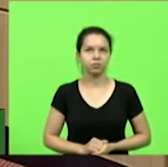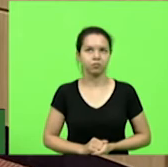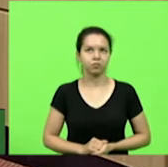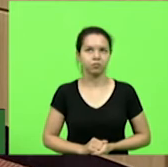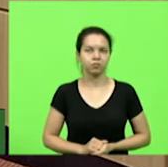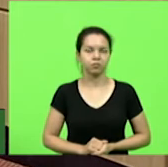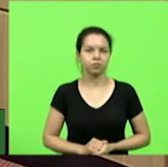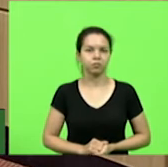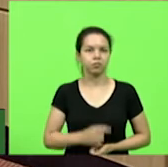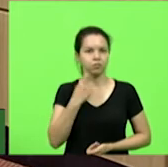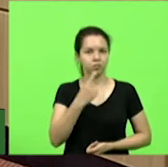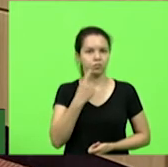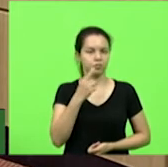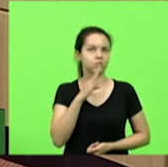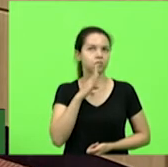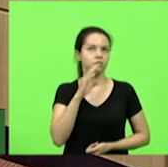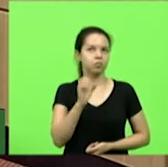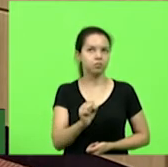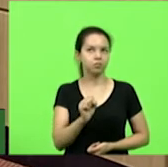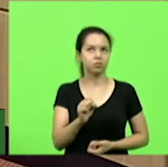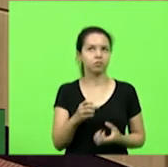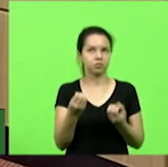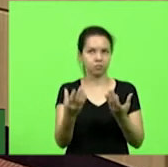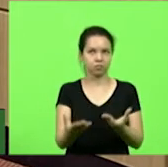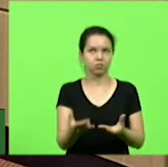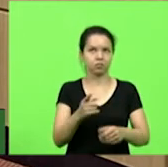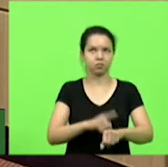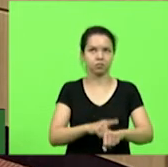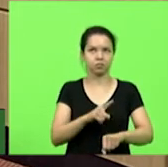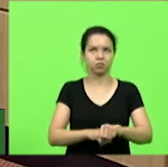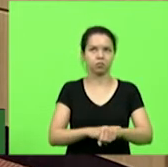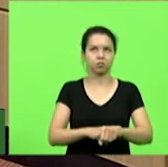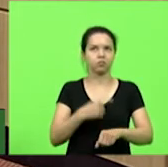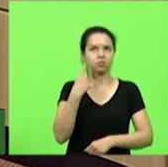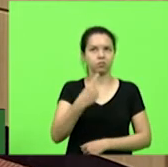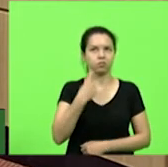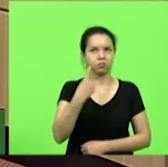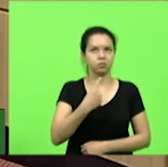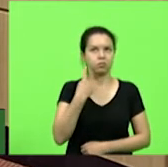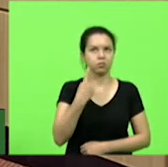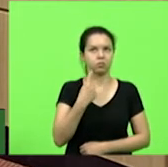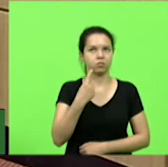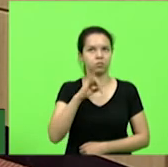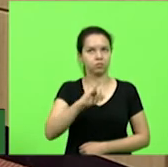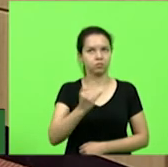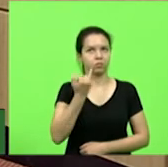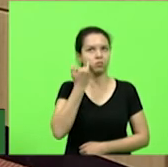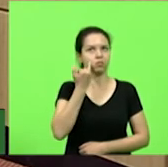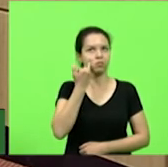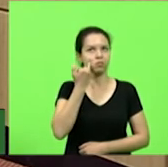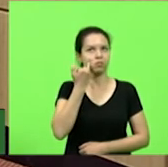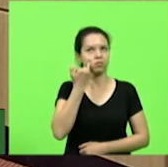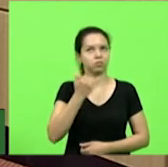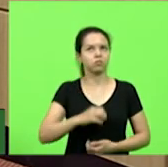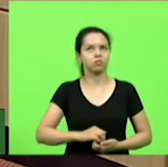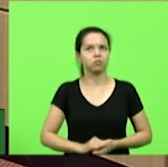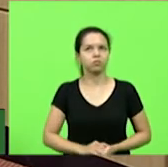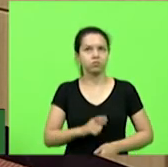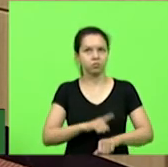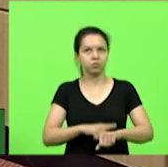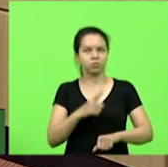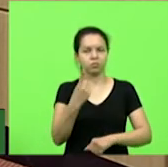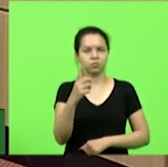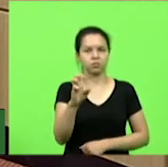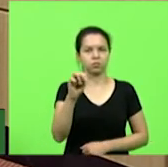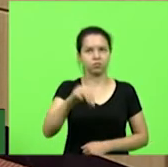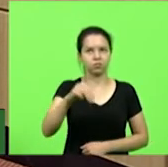Gentilmente, o deputado Bruno Souza concede o horário para o nosso deputado Gessé Lopes. Vossa Excelência terá 15 minutos,